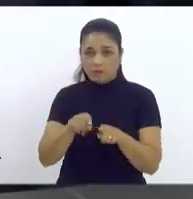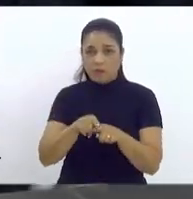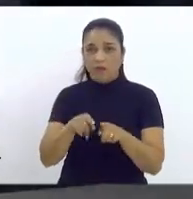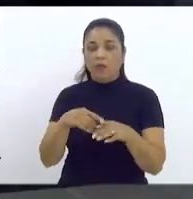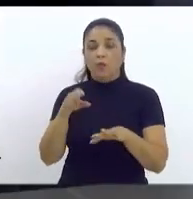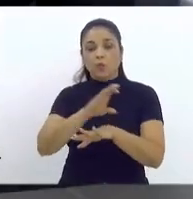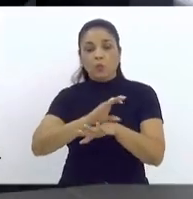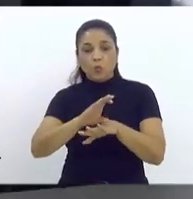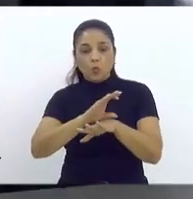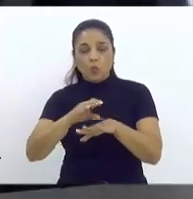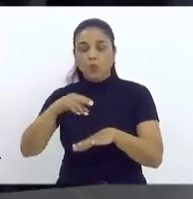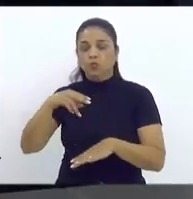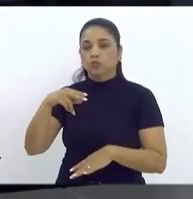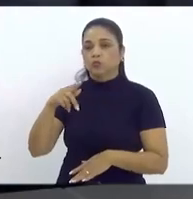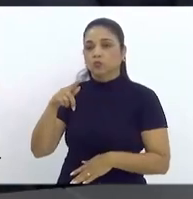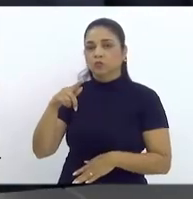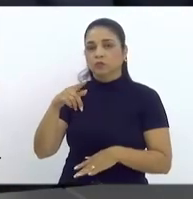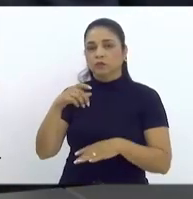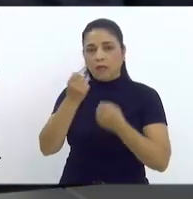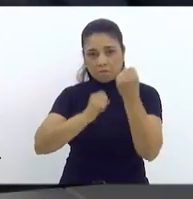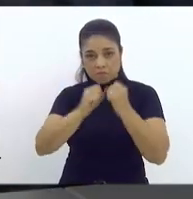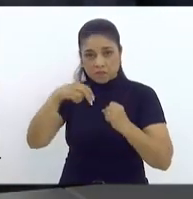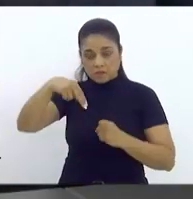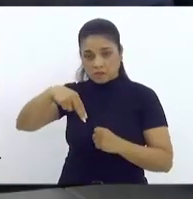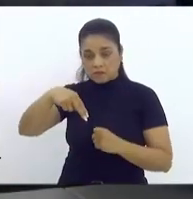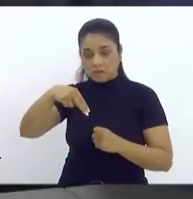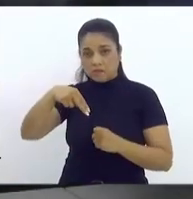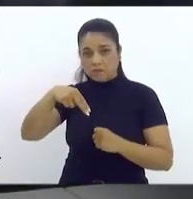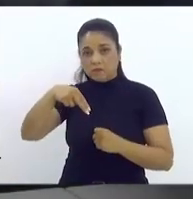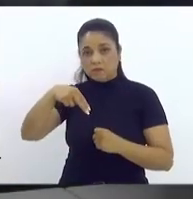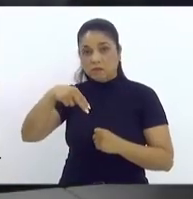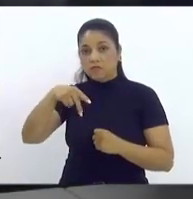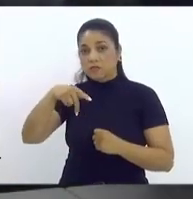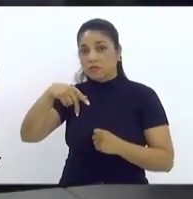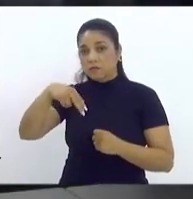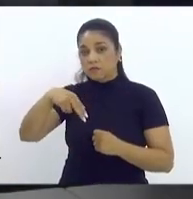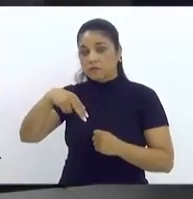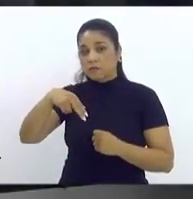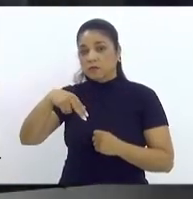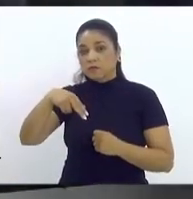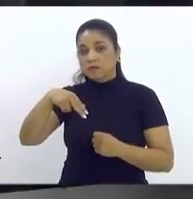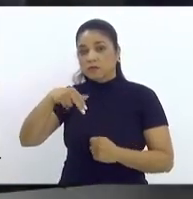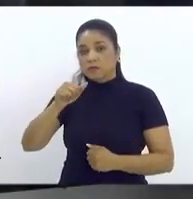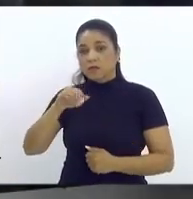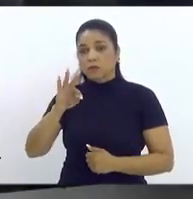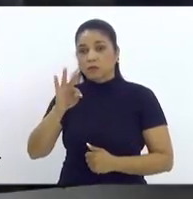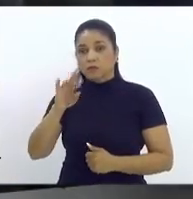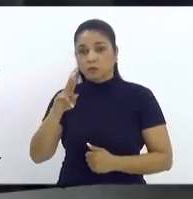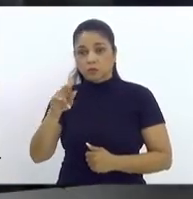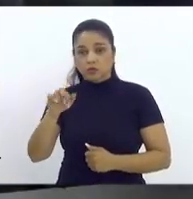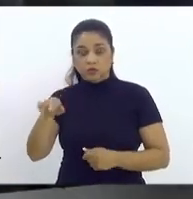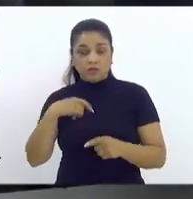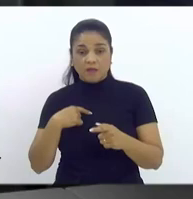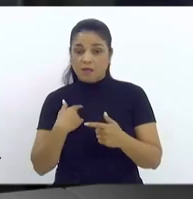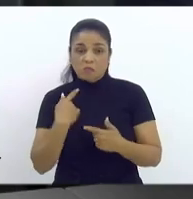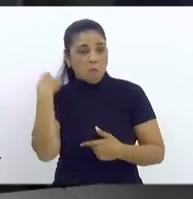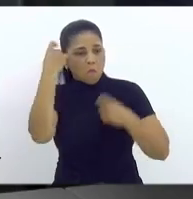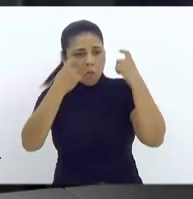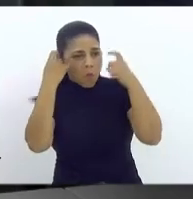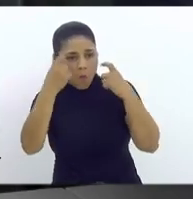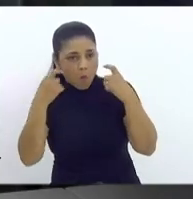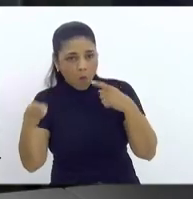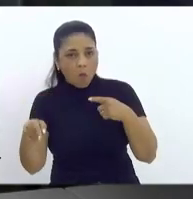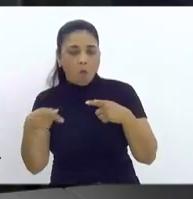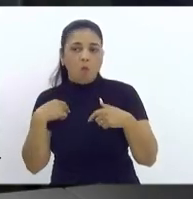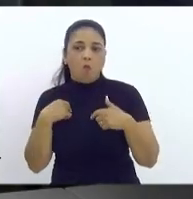né? E simplesmente não utilizou os funcionários do Rio de Janeiro, porque ela não se preocupou em fazer um convênio